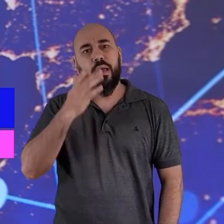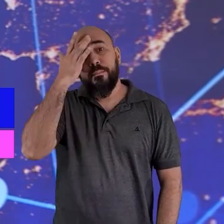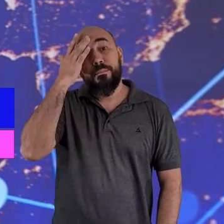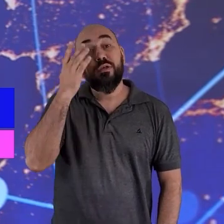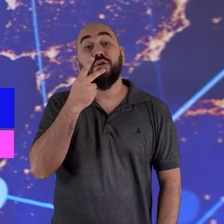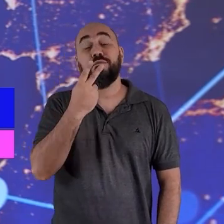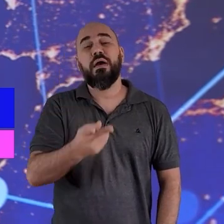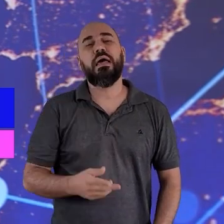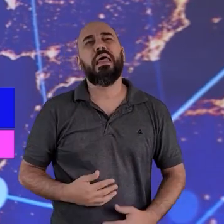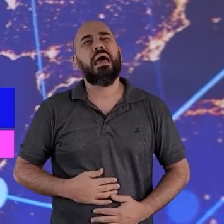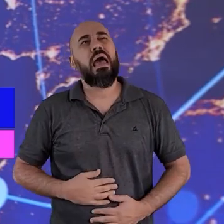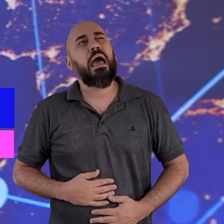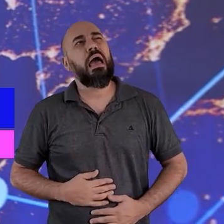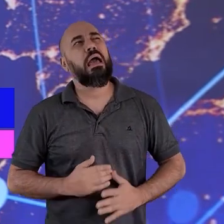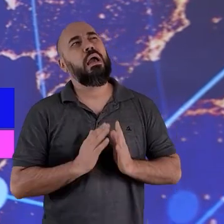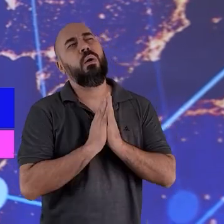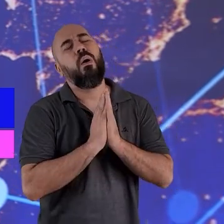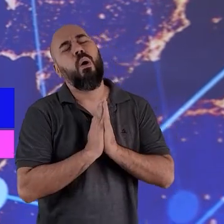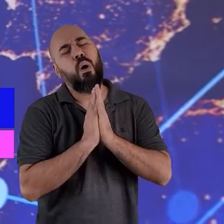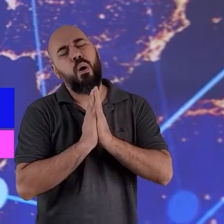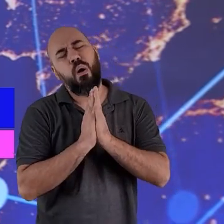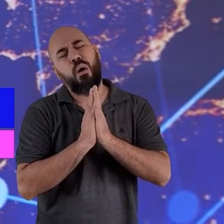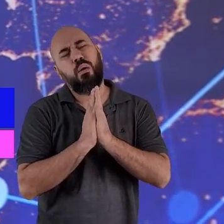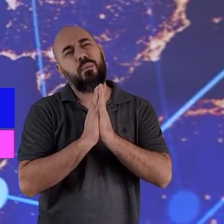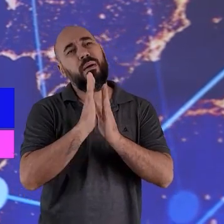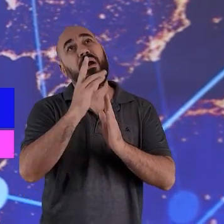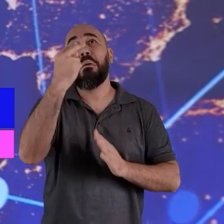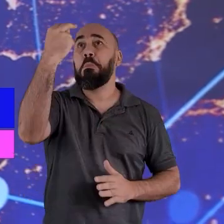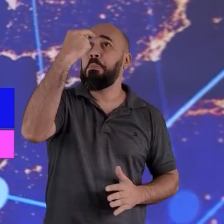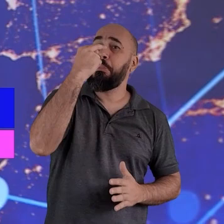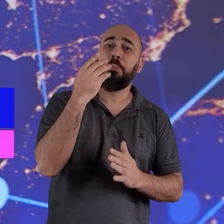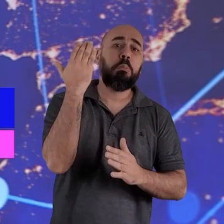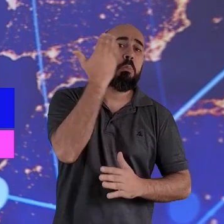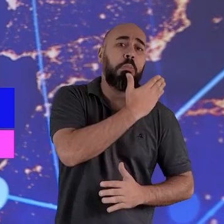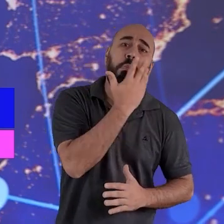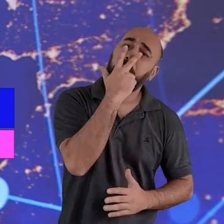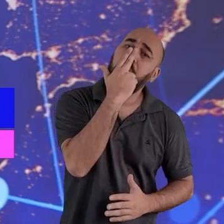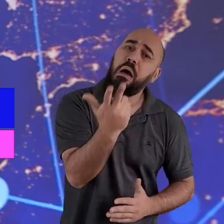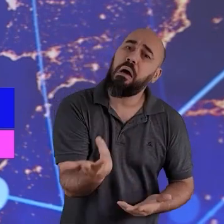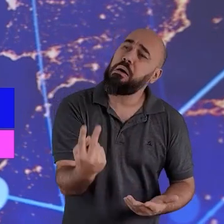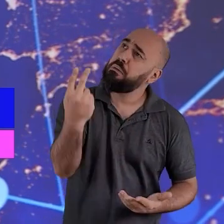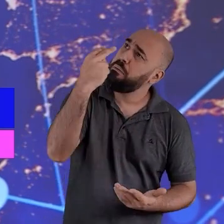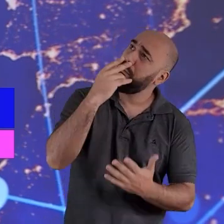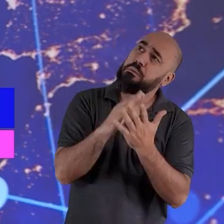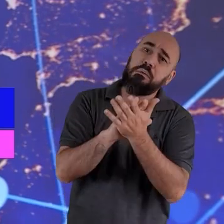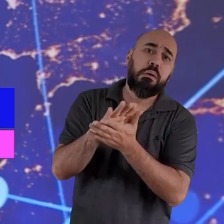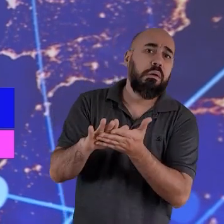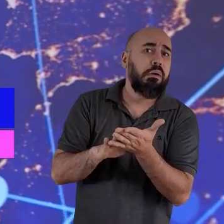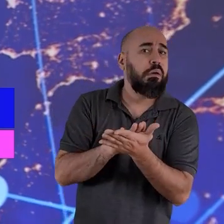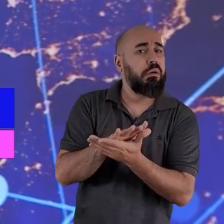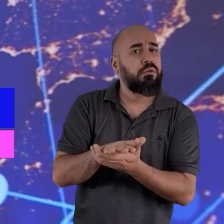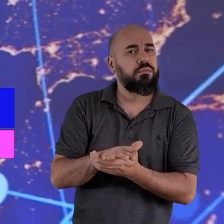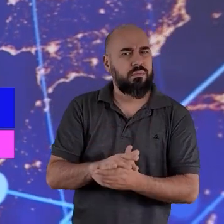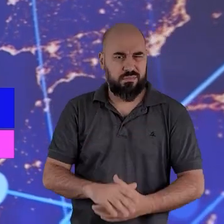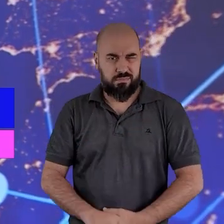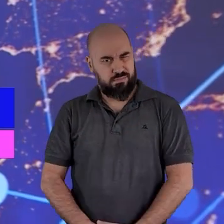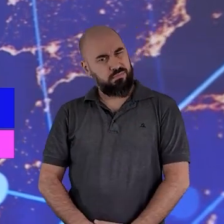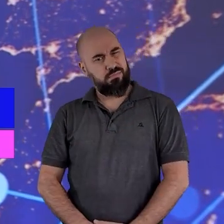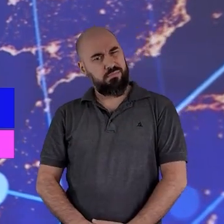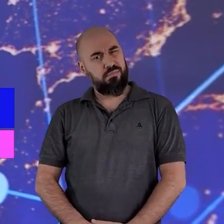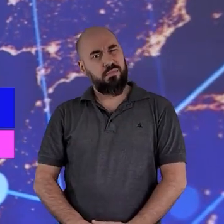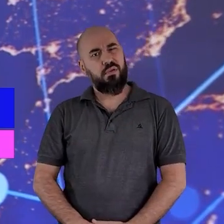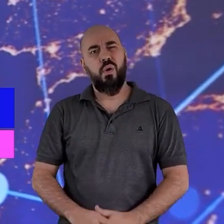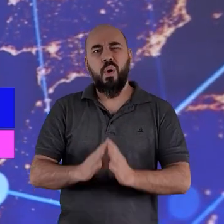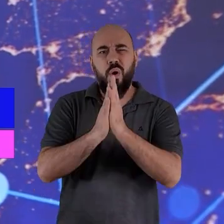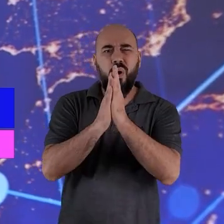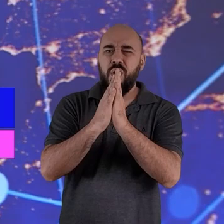dizem assim, pastor, eu oro e parece que a minha oração não passa do teto. Pois bem, quem foi que disse que uma oração tem que